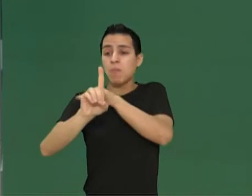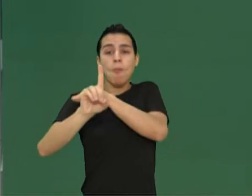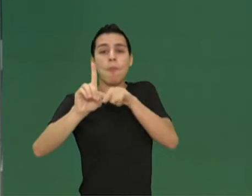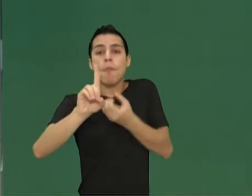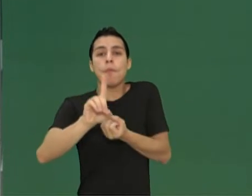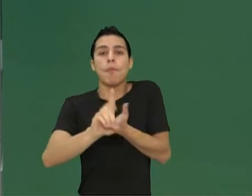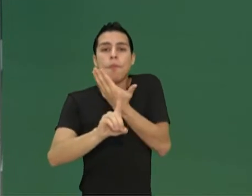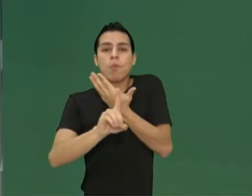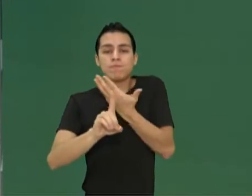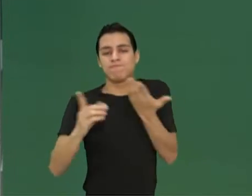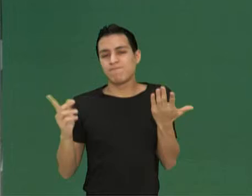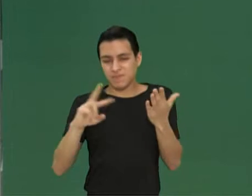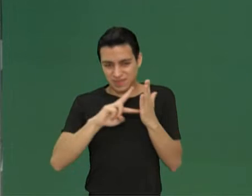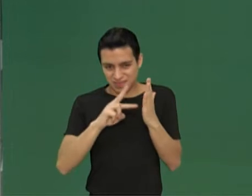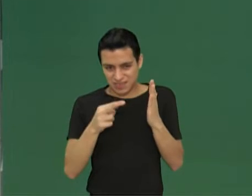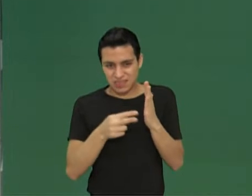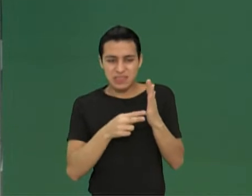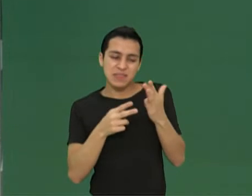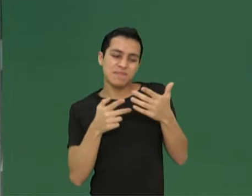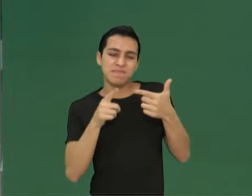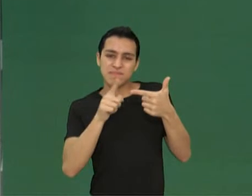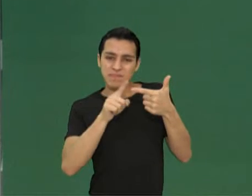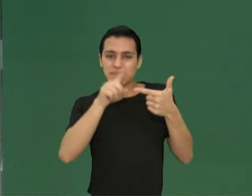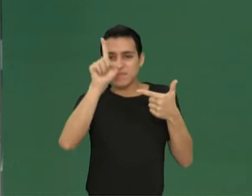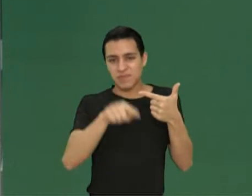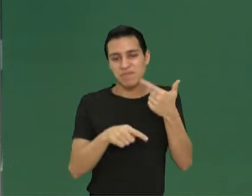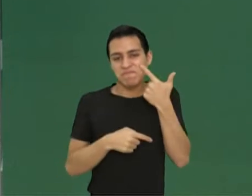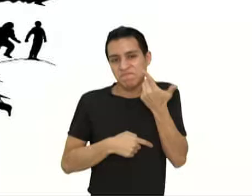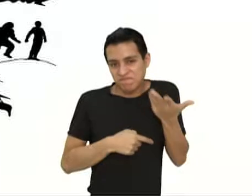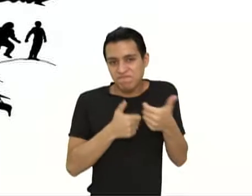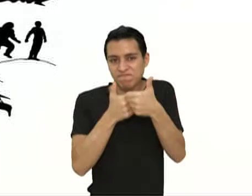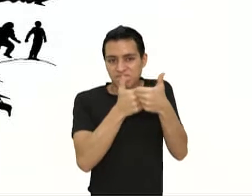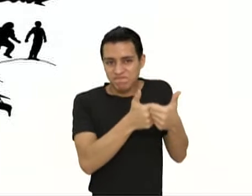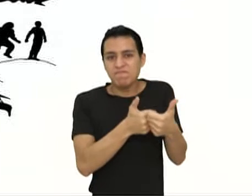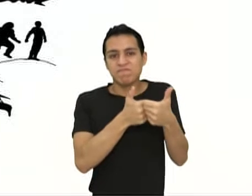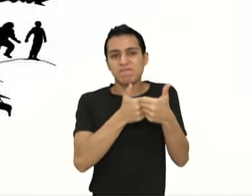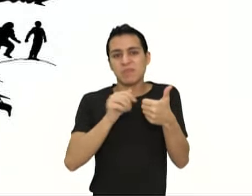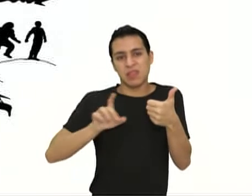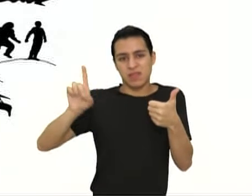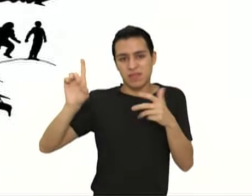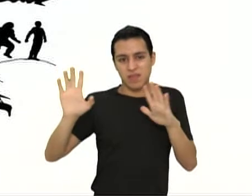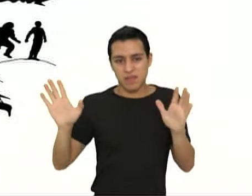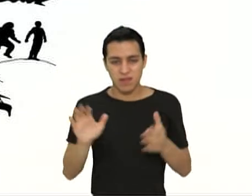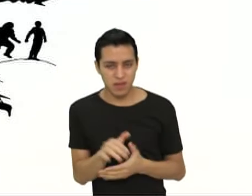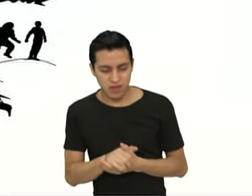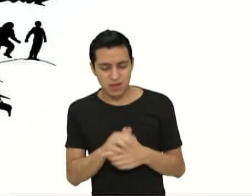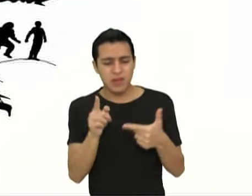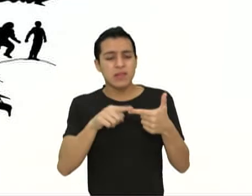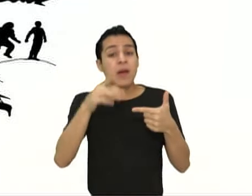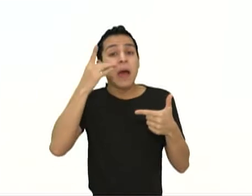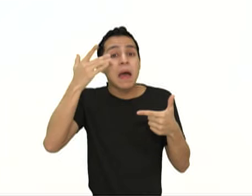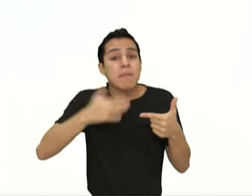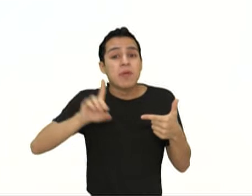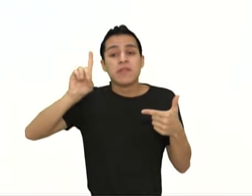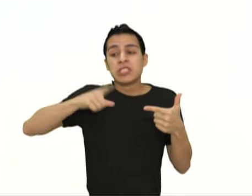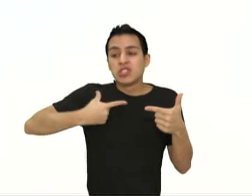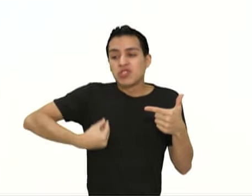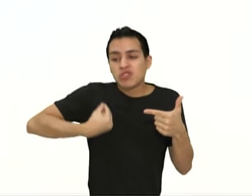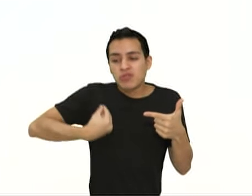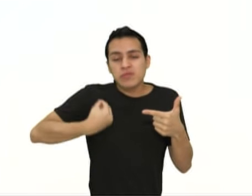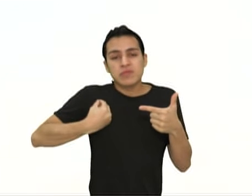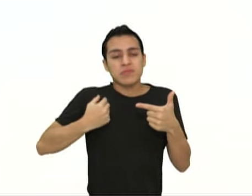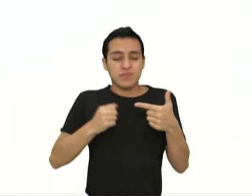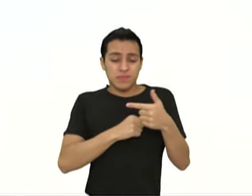tá? E esse princípio seria, para Tomás de Aquino, também Deus, perfeito? Então essa segunda prova da existência de Deus.